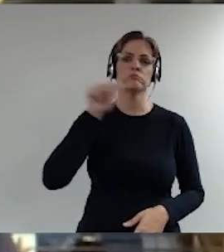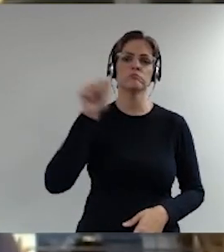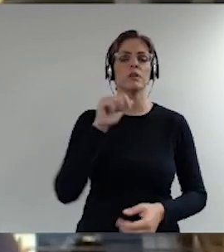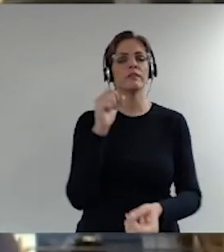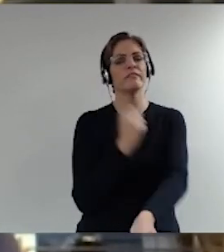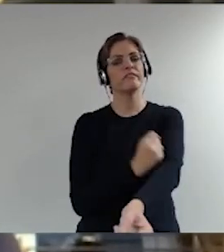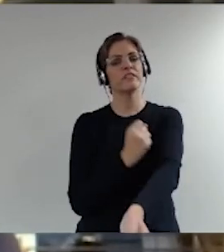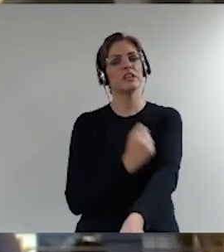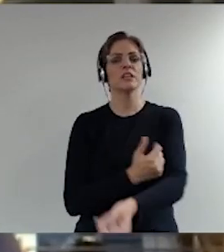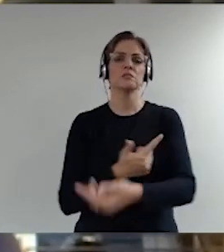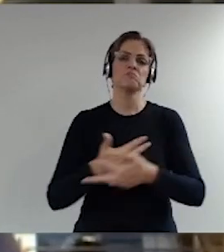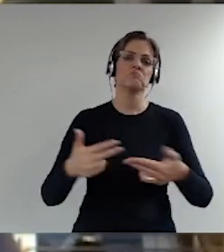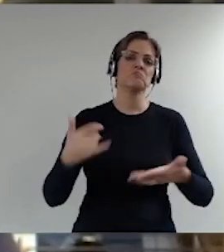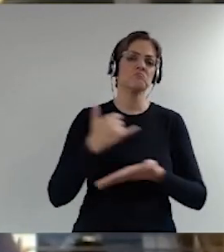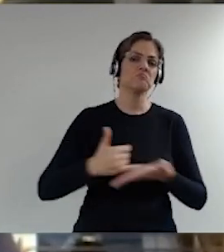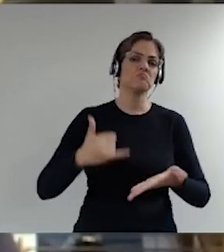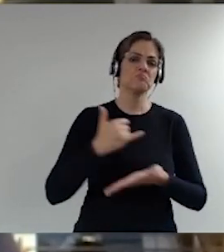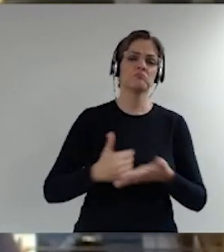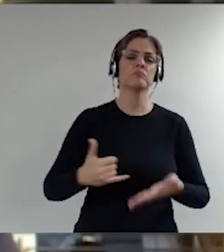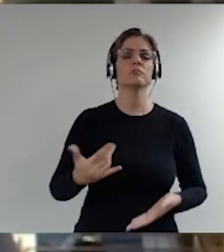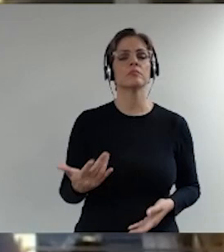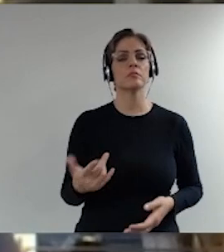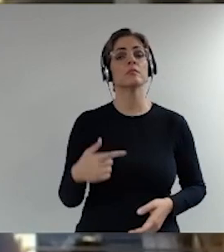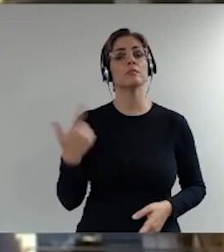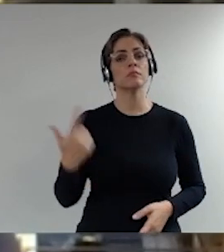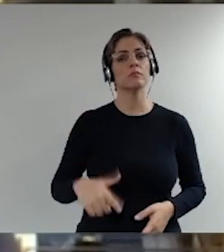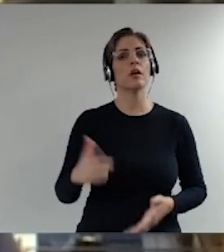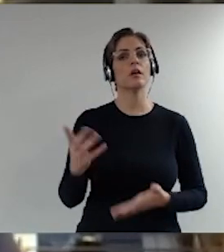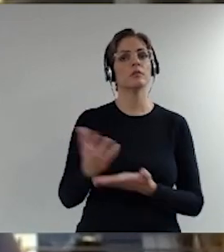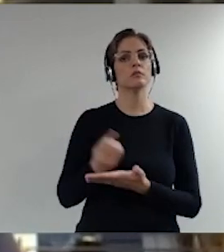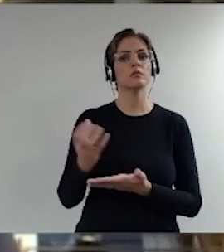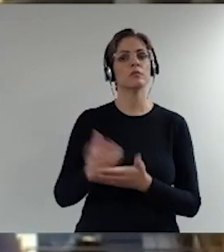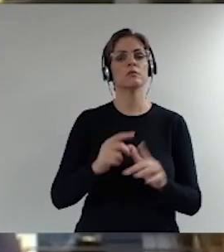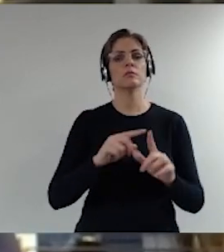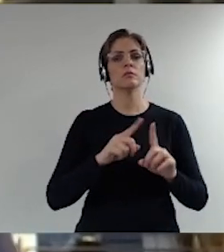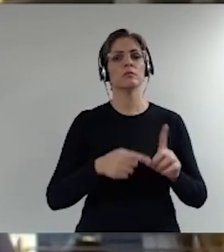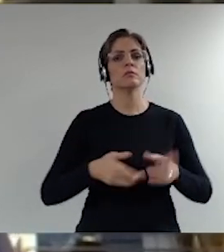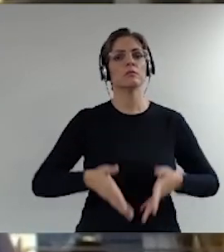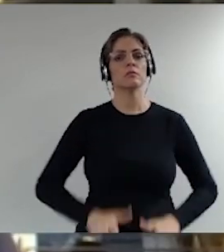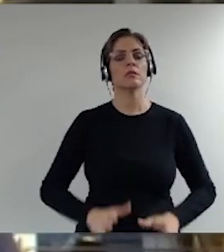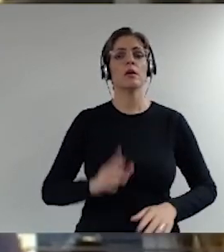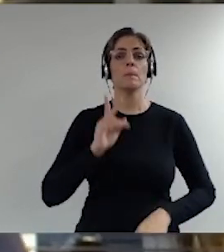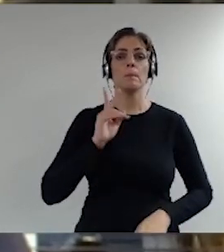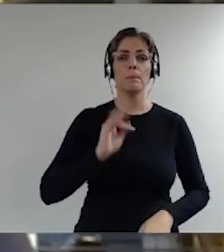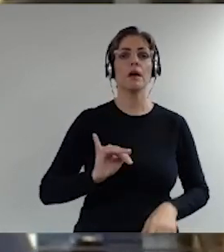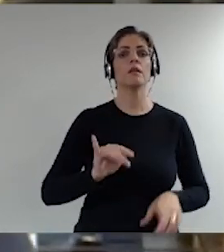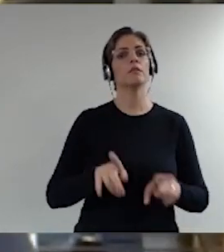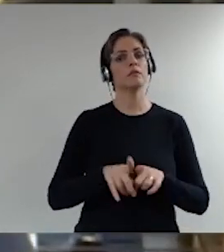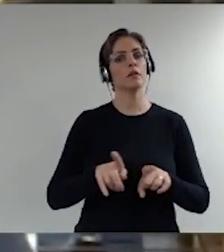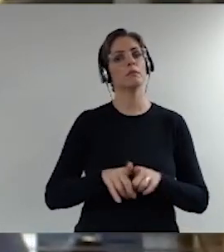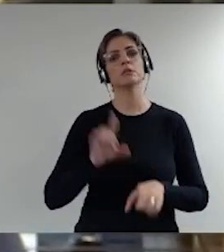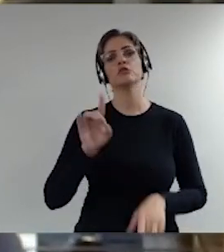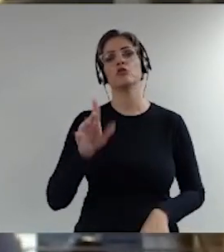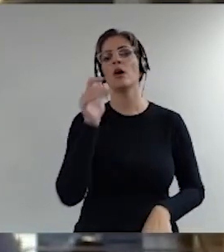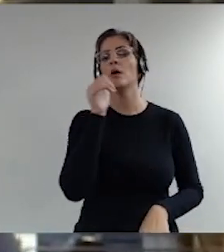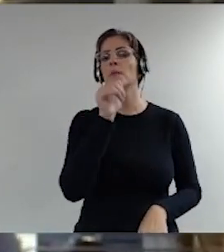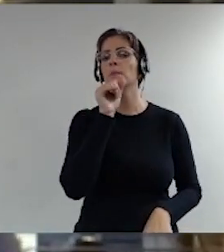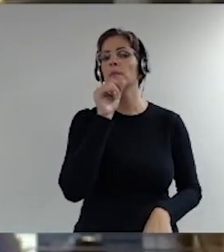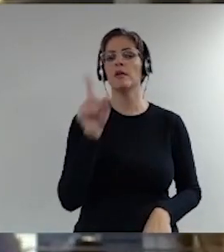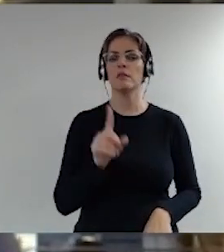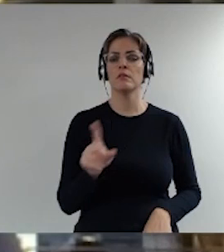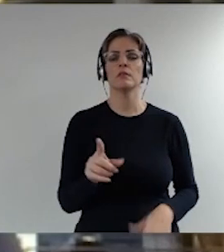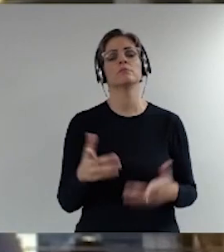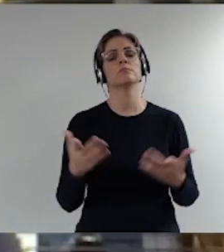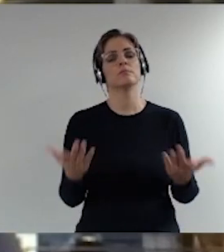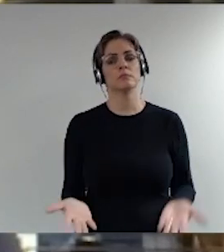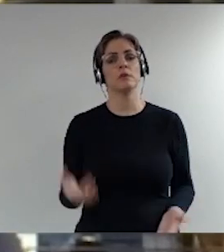drogadição, assim como nós estendemos o benefício do auxílio natalidade também aos pais, não somente às mães. E hoje os advogados aqui no